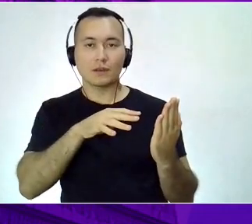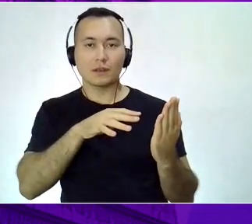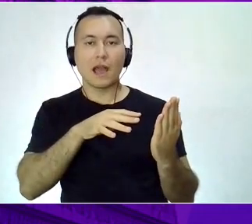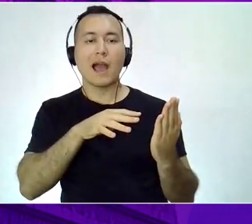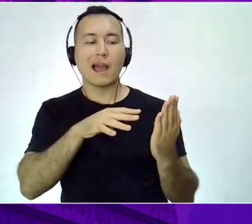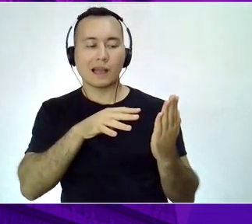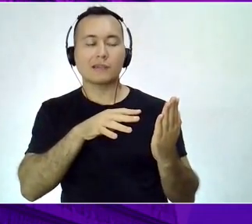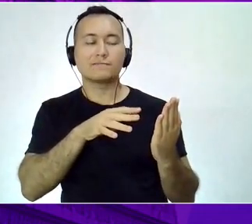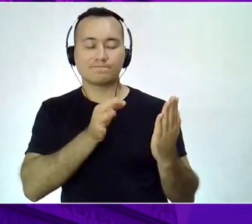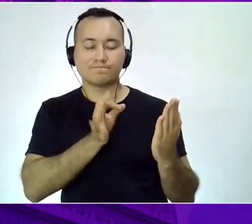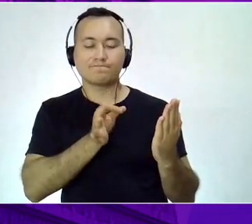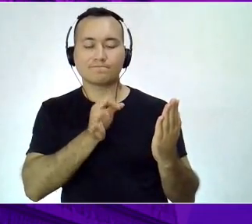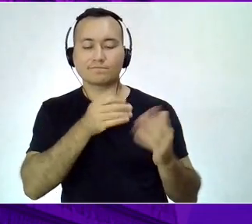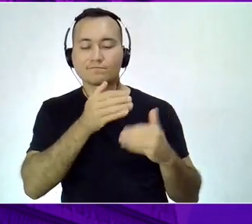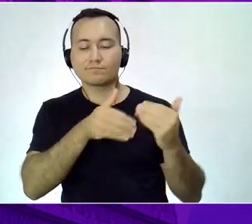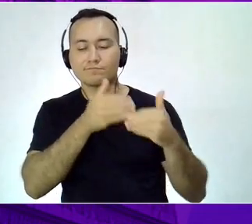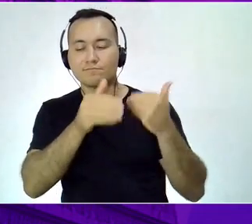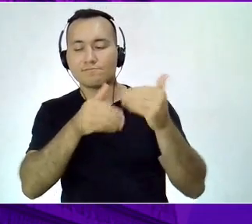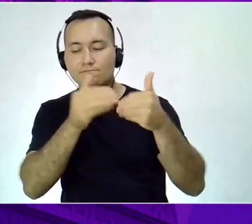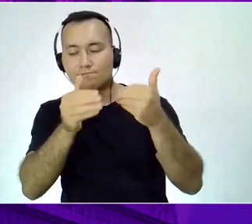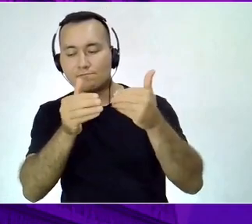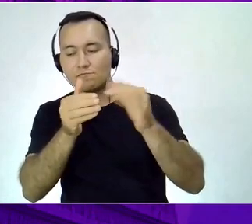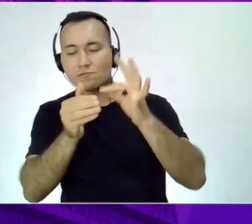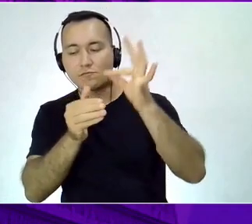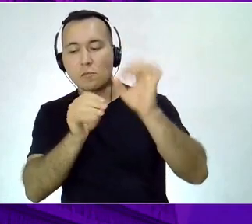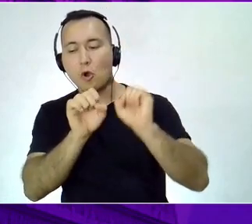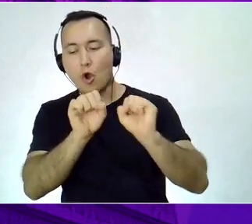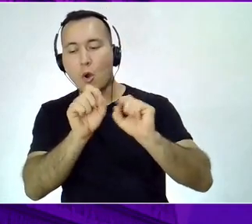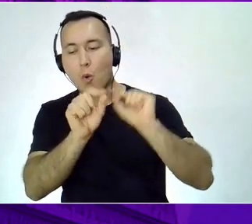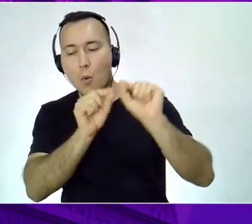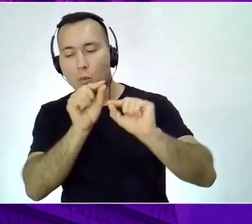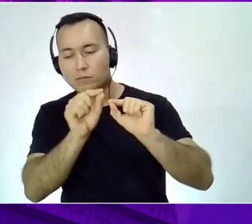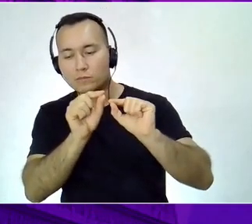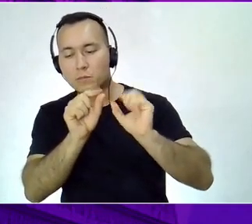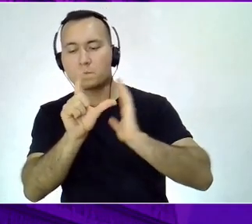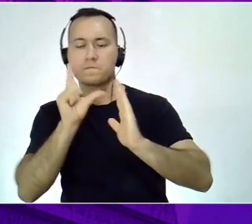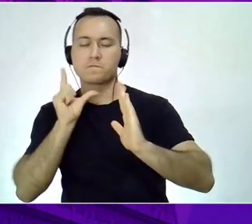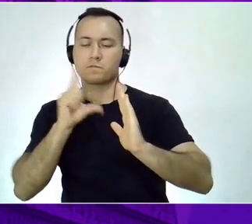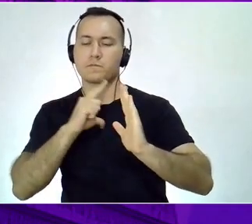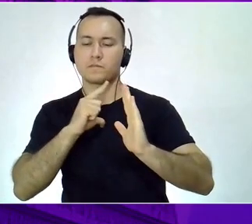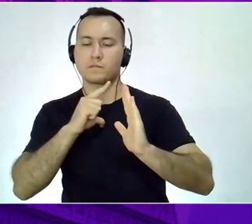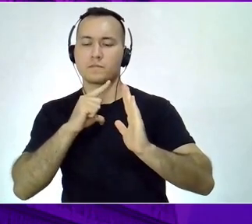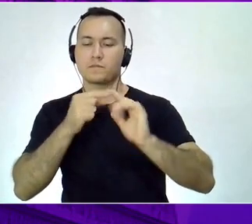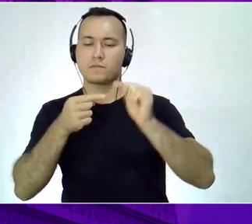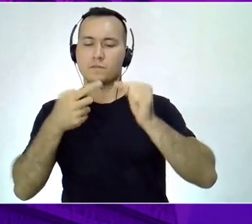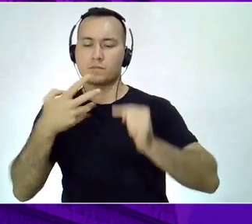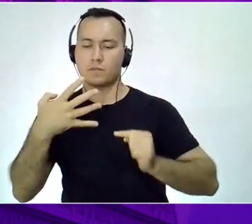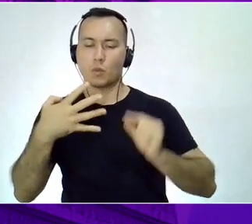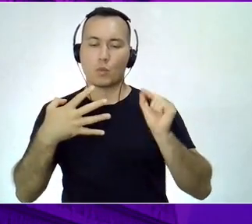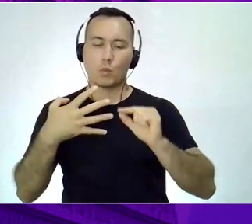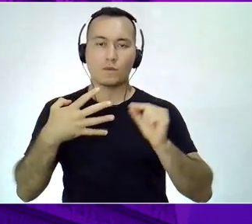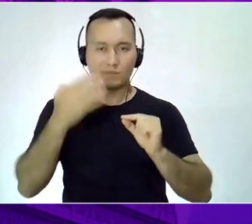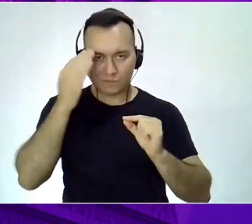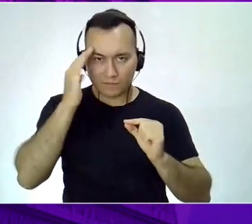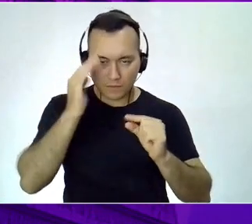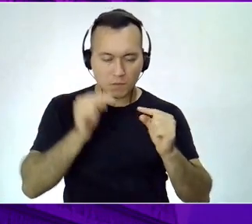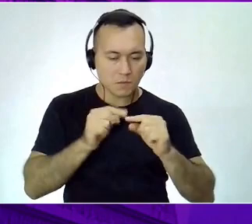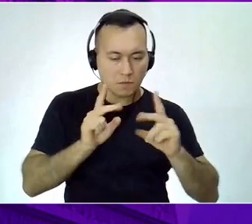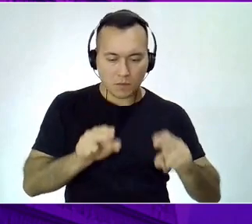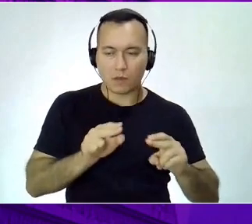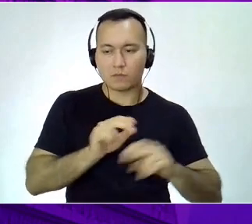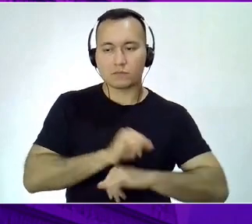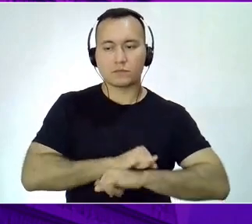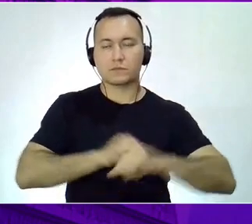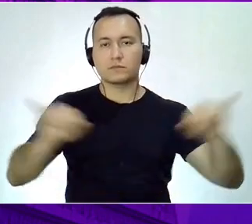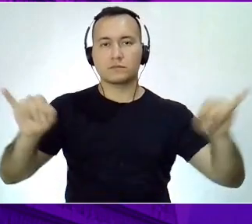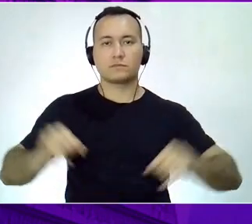acompanhar a conclusão de quem fez esse gráfico. Mas o que ele está representando mesmo é uma mensagem. E daí, quando o nosso foco